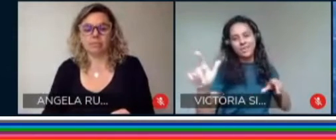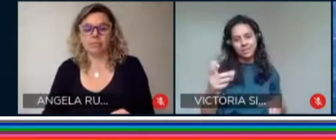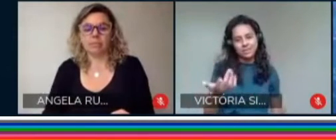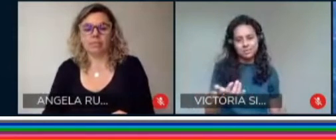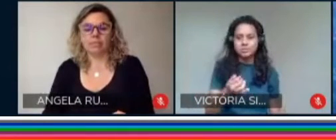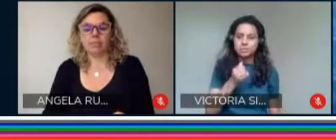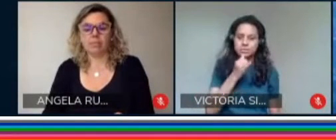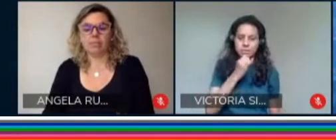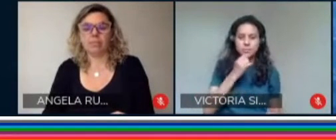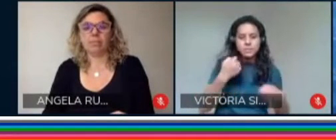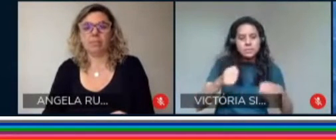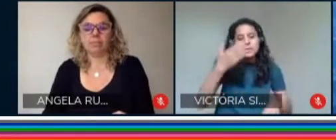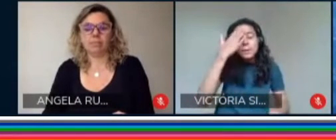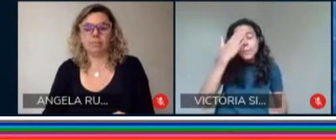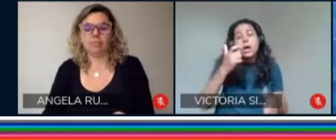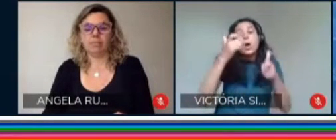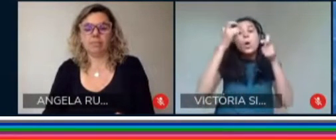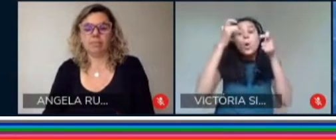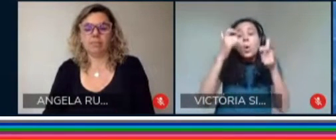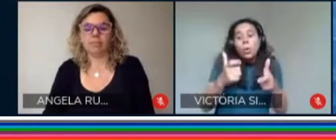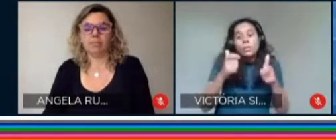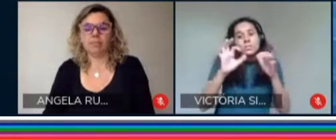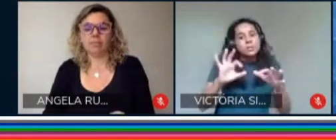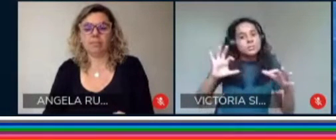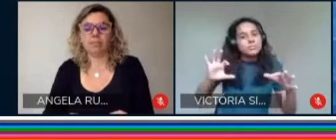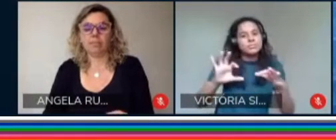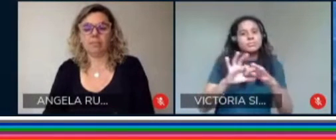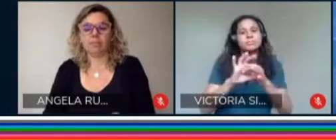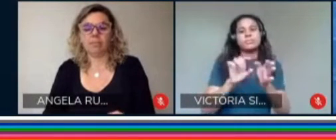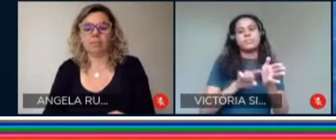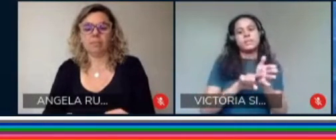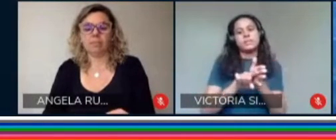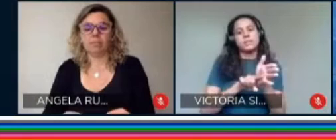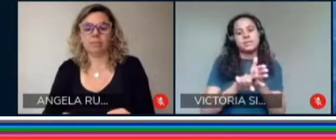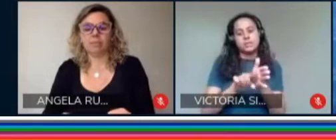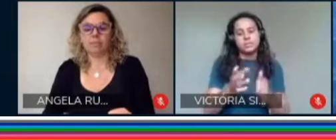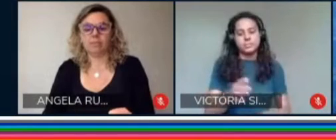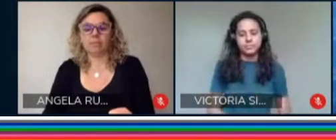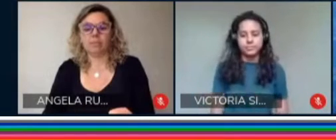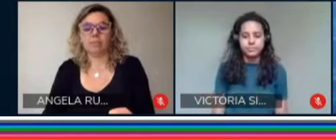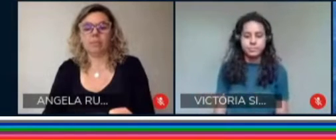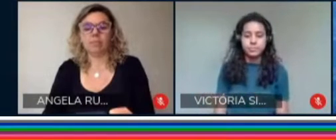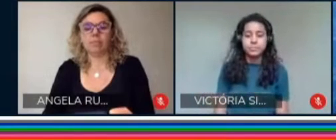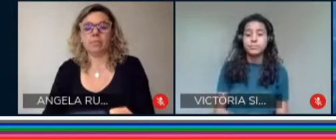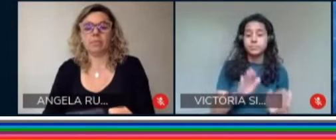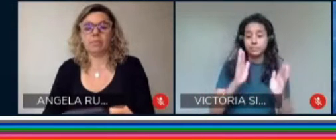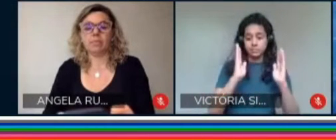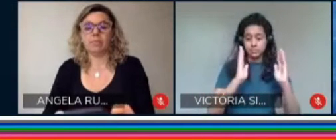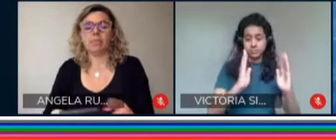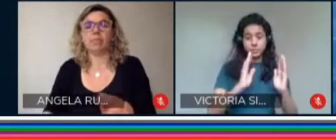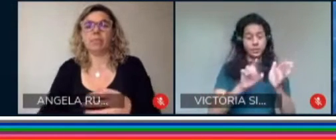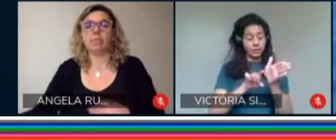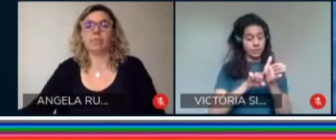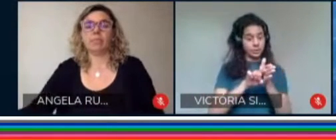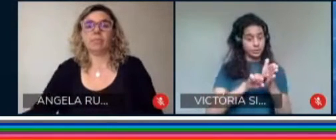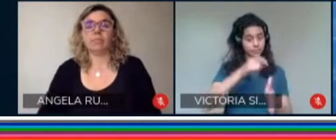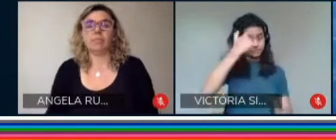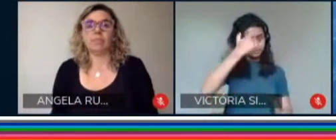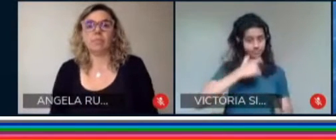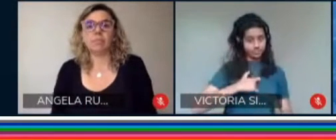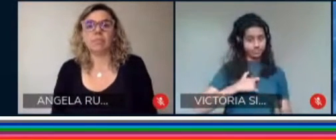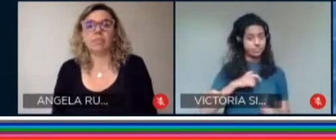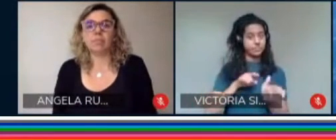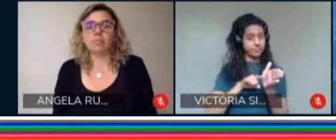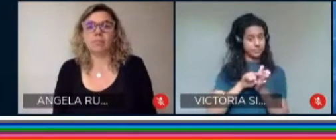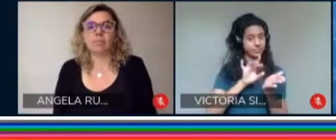E existem os papéis do orientador. Você leva as questões, levanta as questões, e o orientador tem